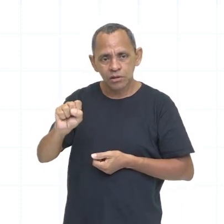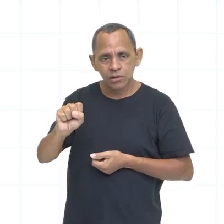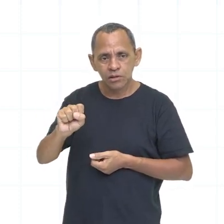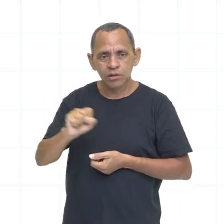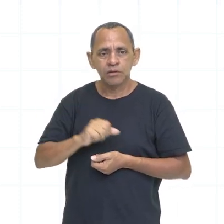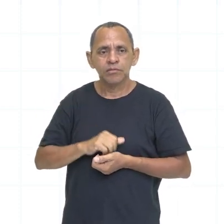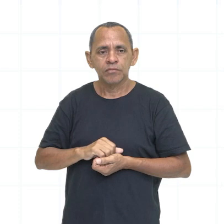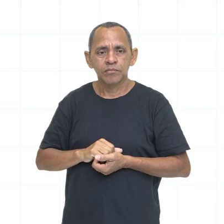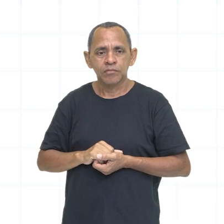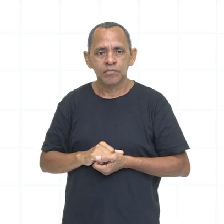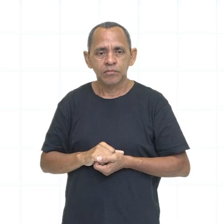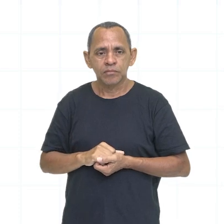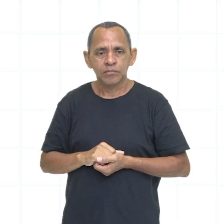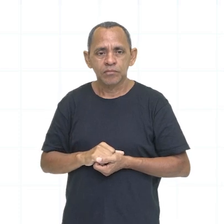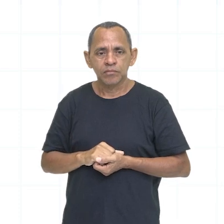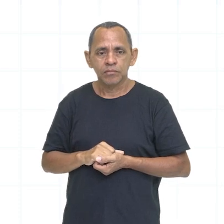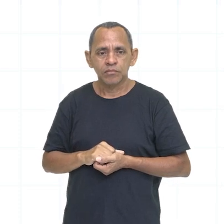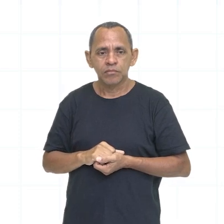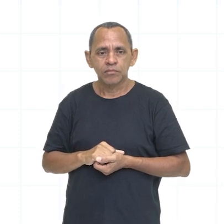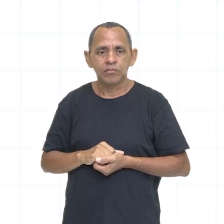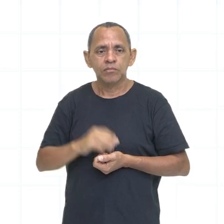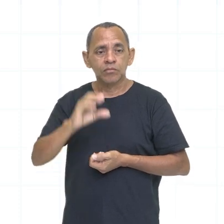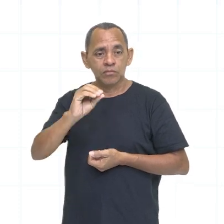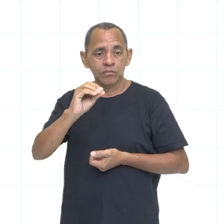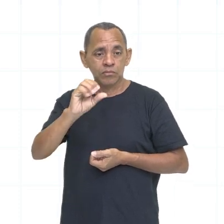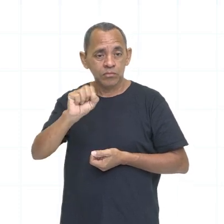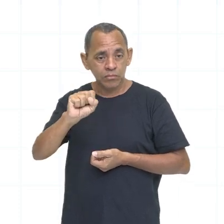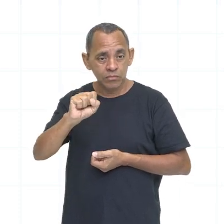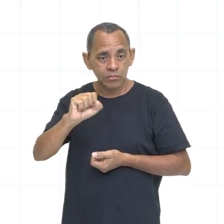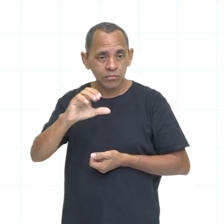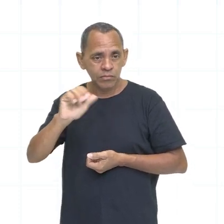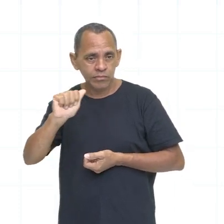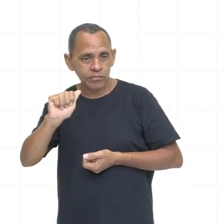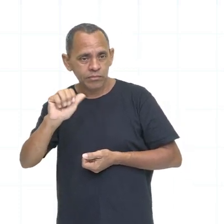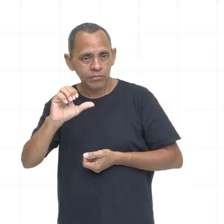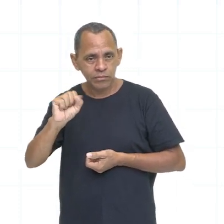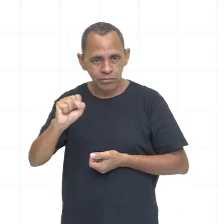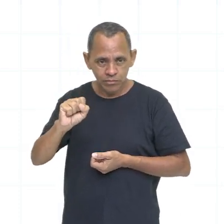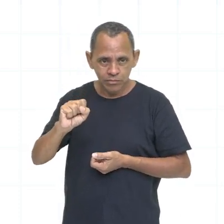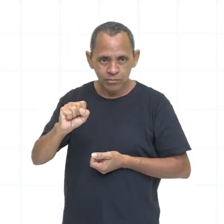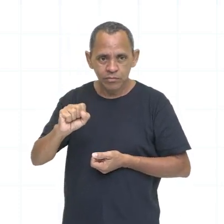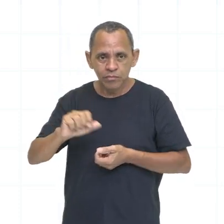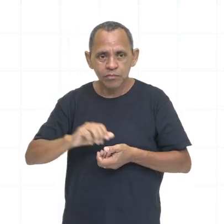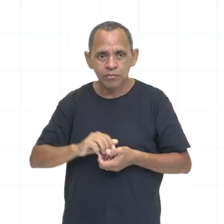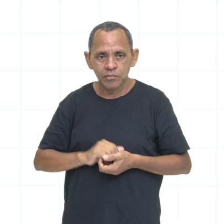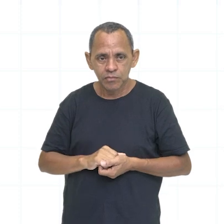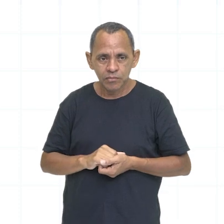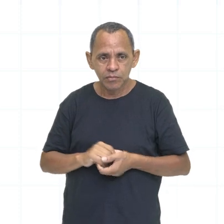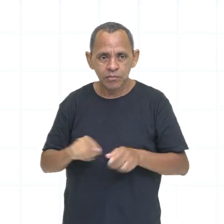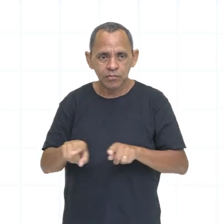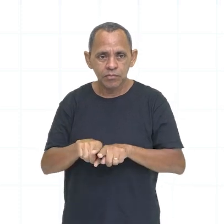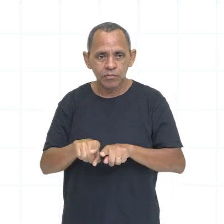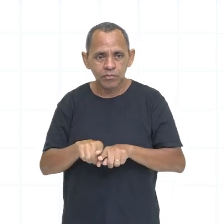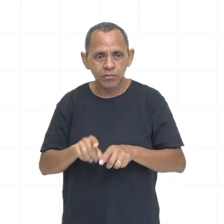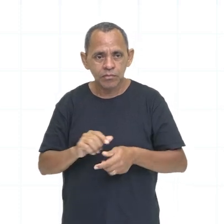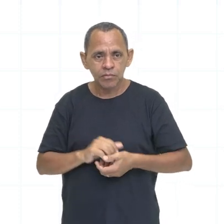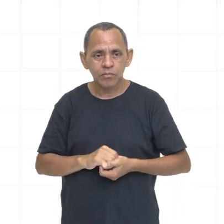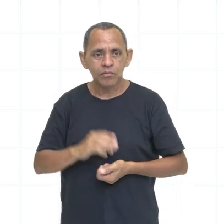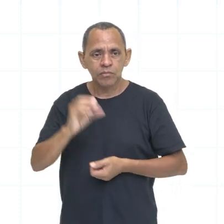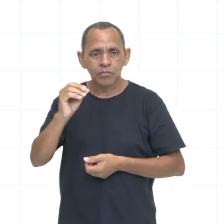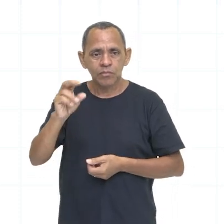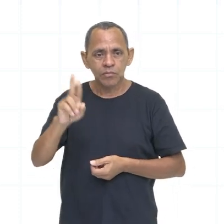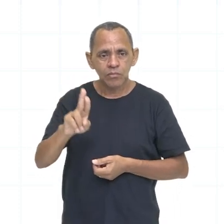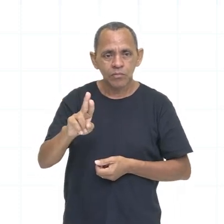e significa os, as, quais. Aí depende do contexto. Or é uma palavrinha que